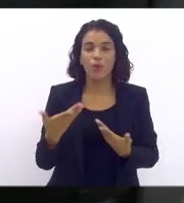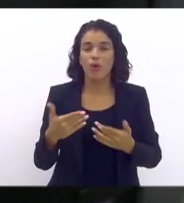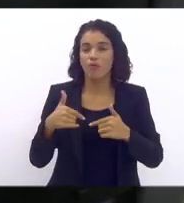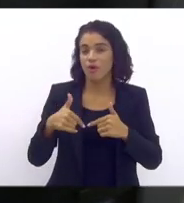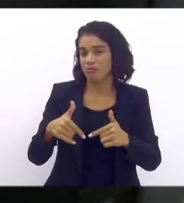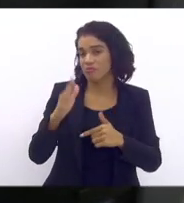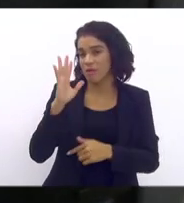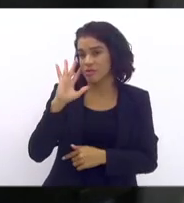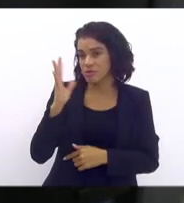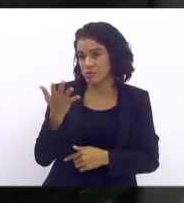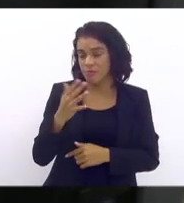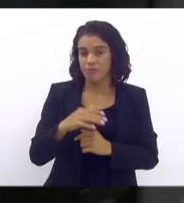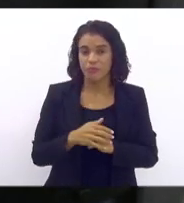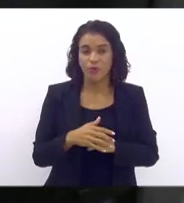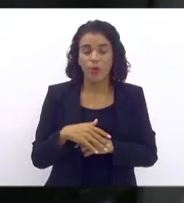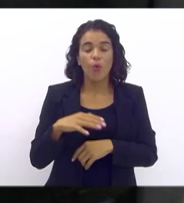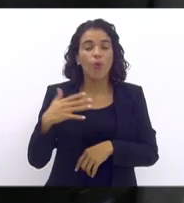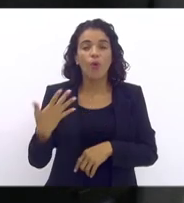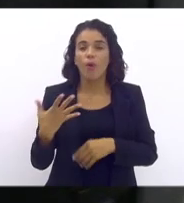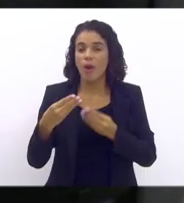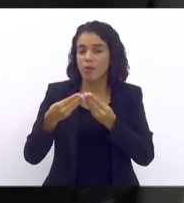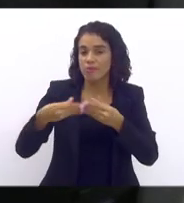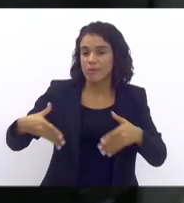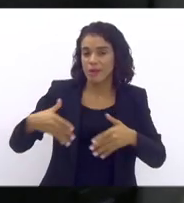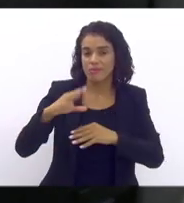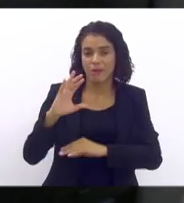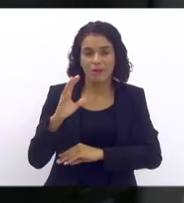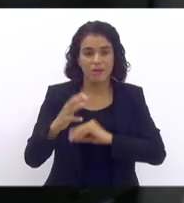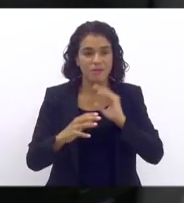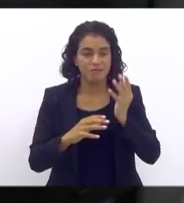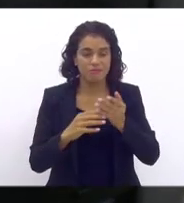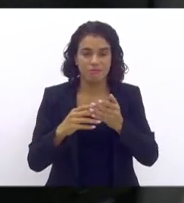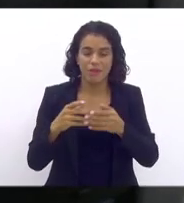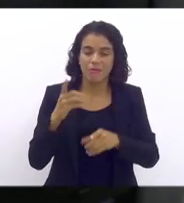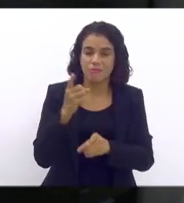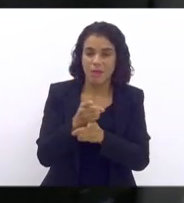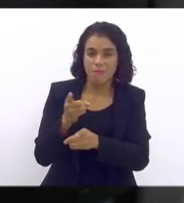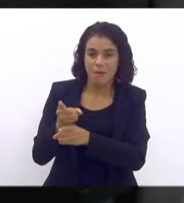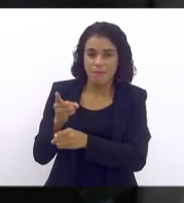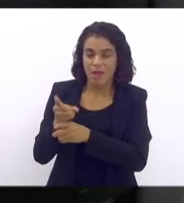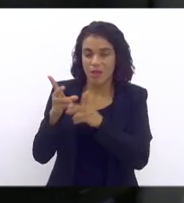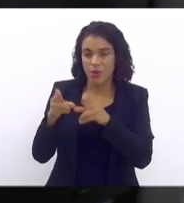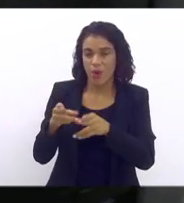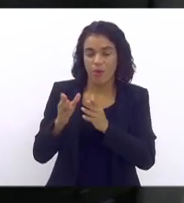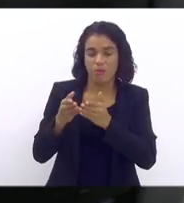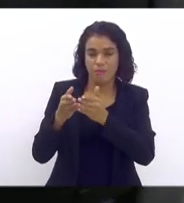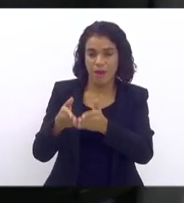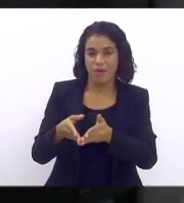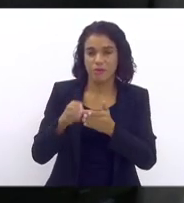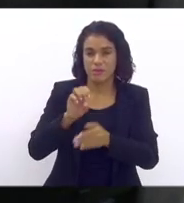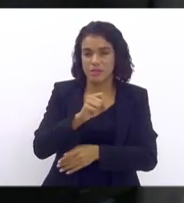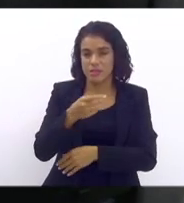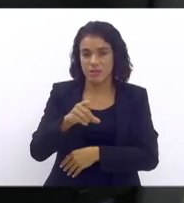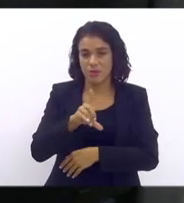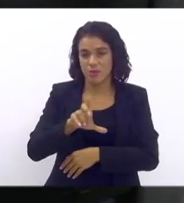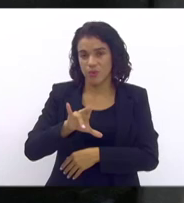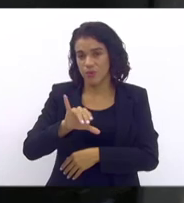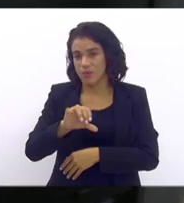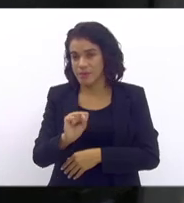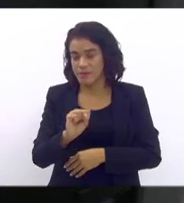tomadas quais os danos ambientais apurados pelo Inea com o acidente com o navio São Luís e quais providências